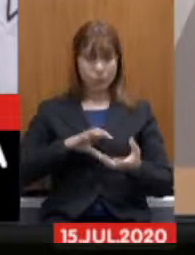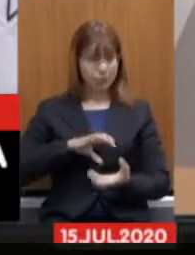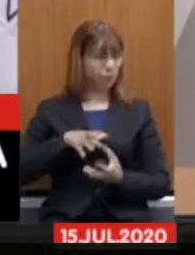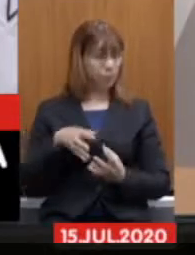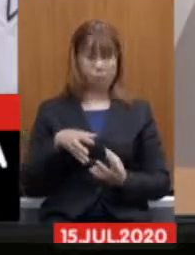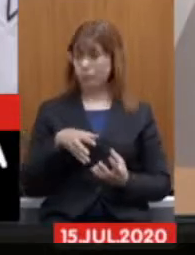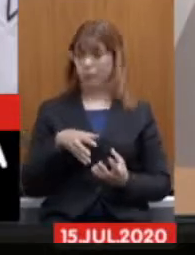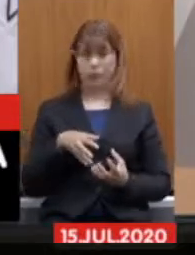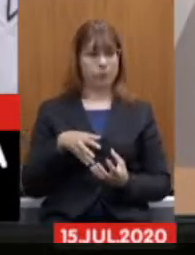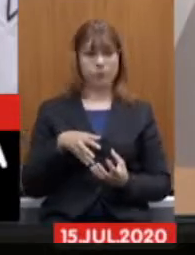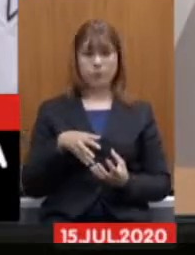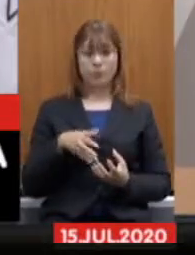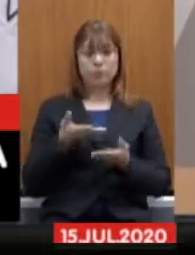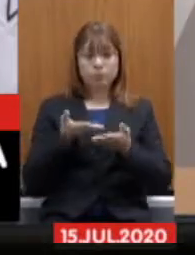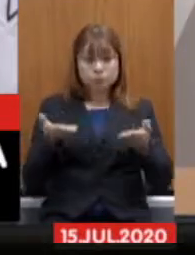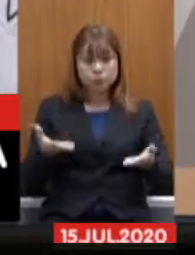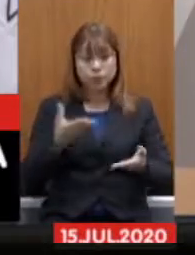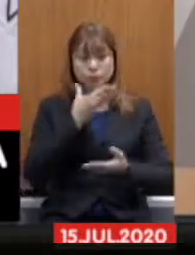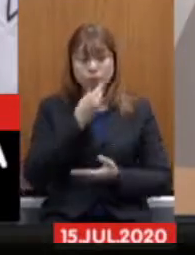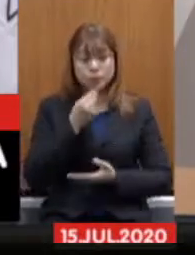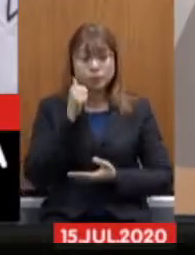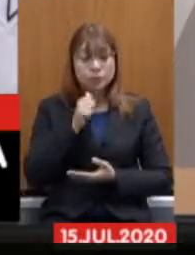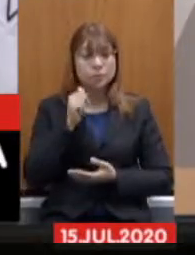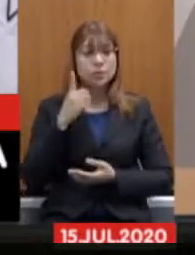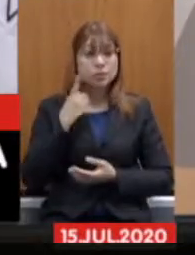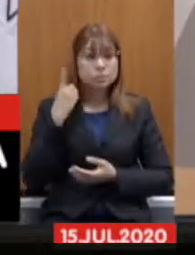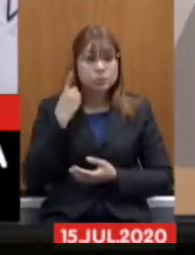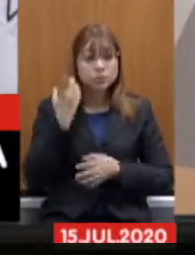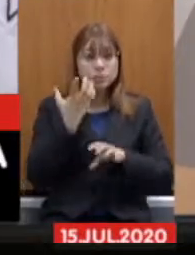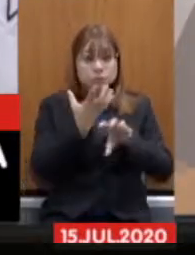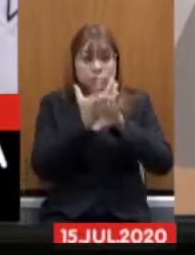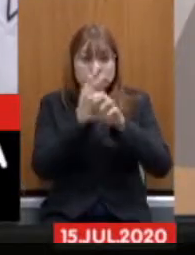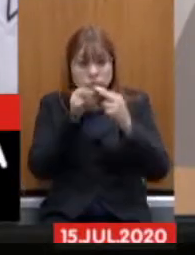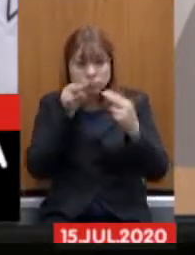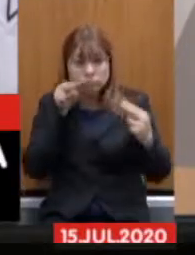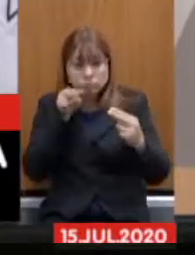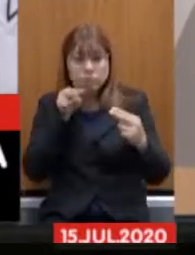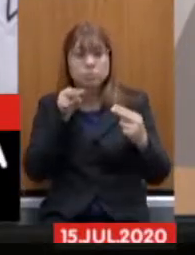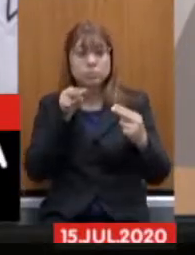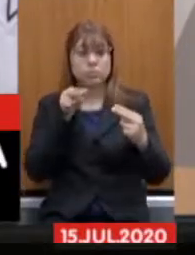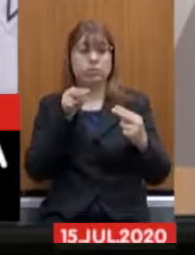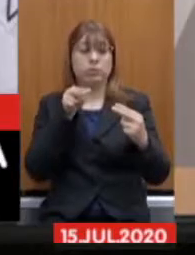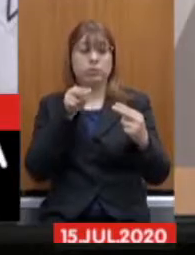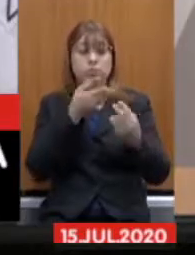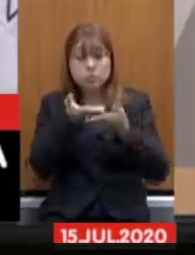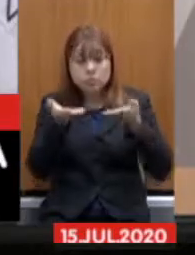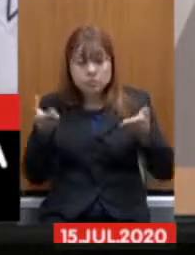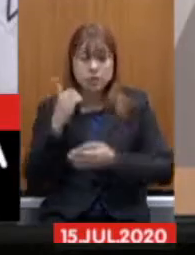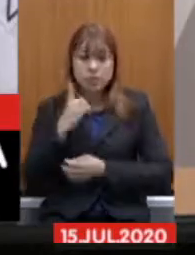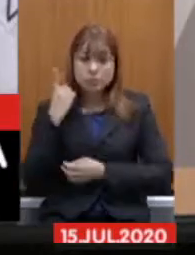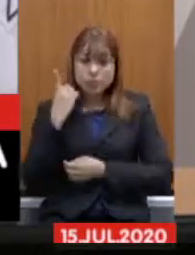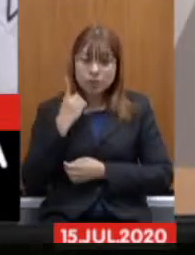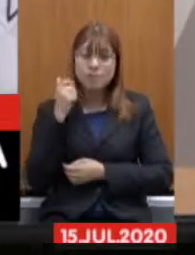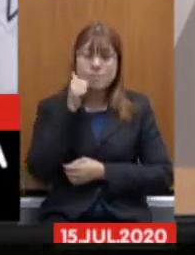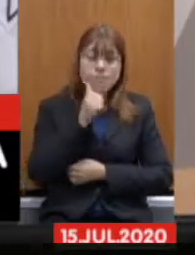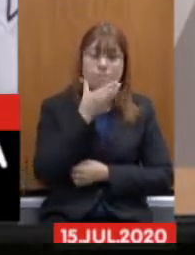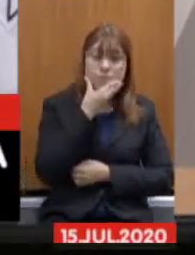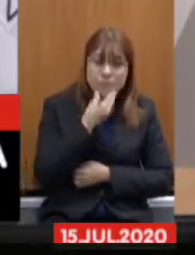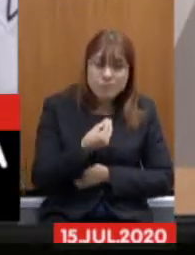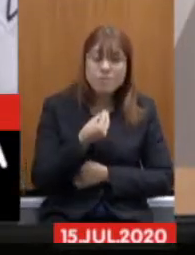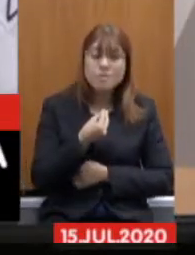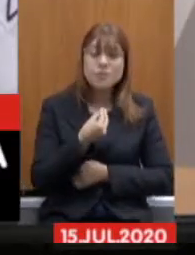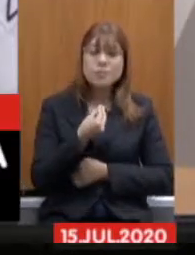reforma senhores deputados que nos assistem remotamente senhores deputados e deputadas